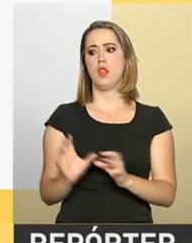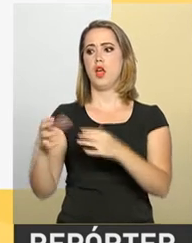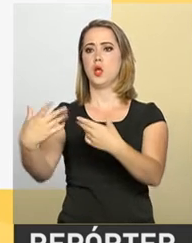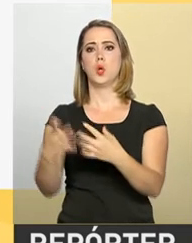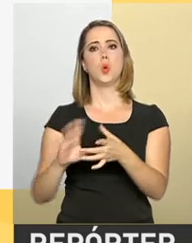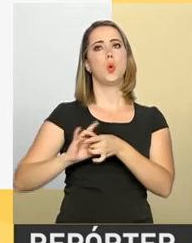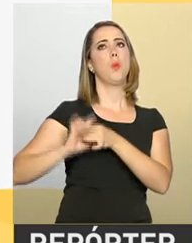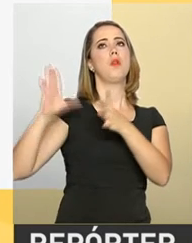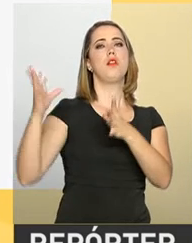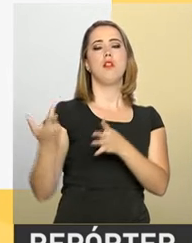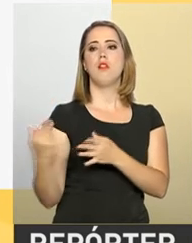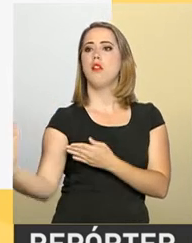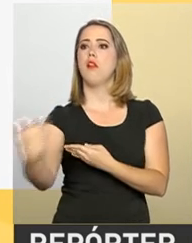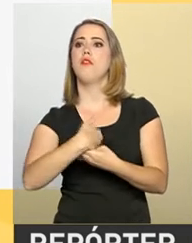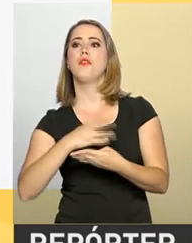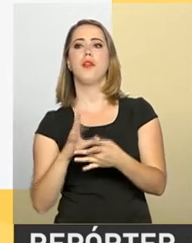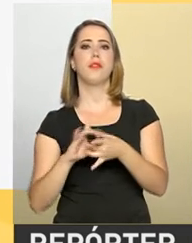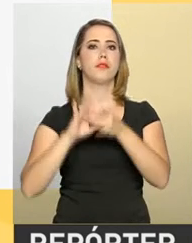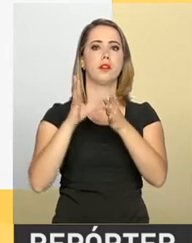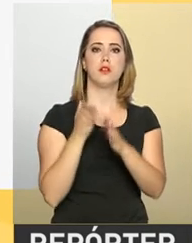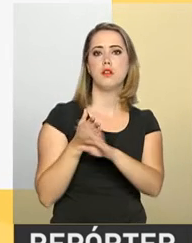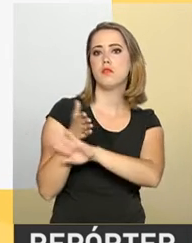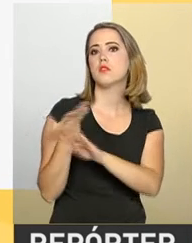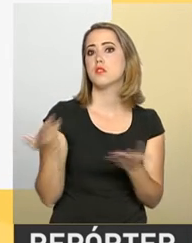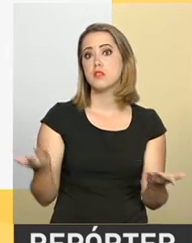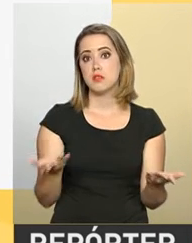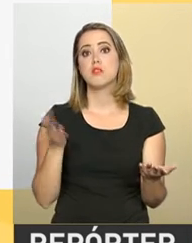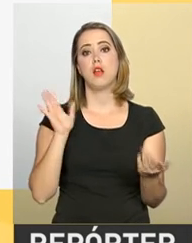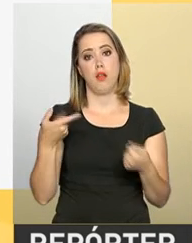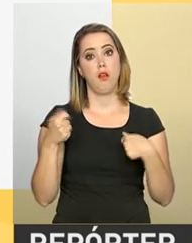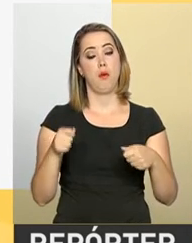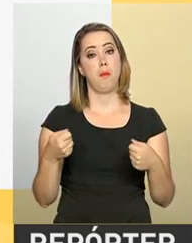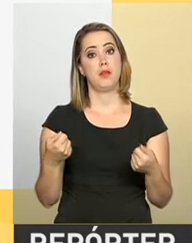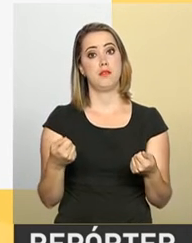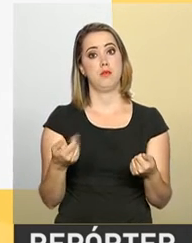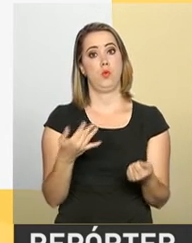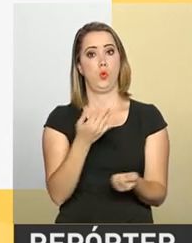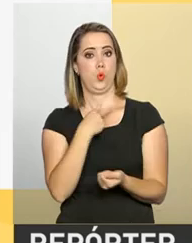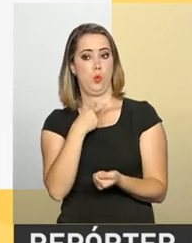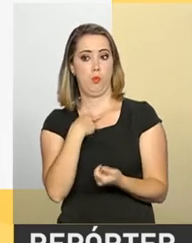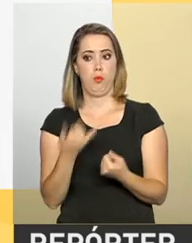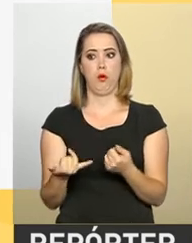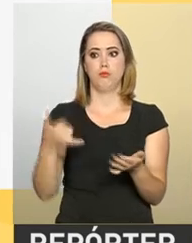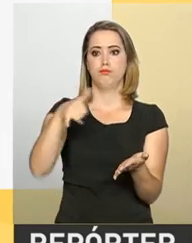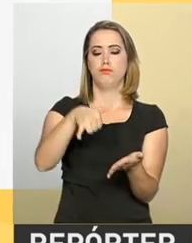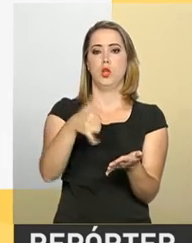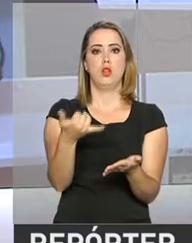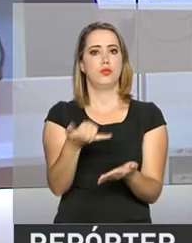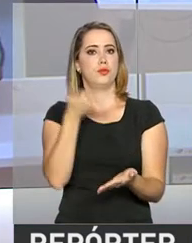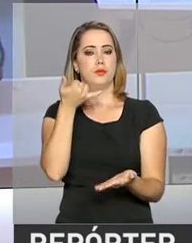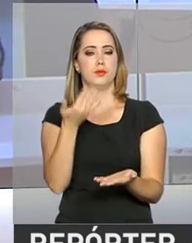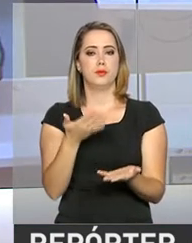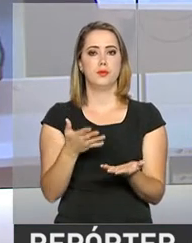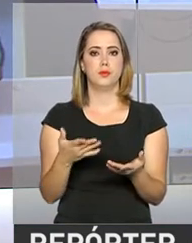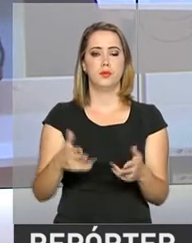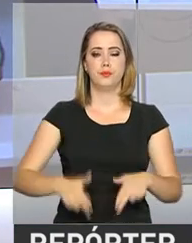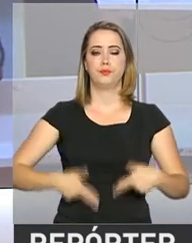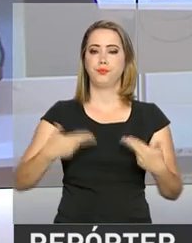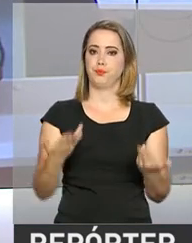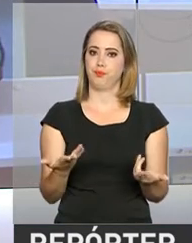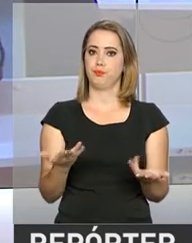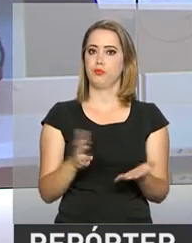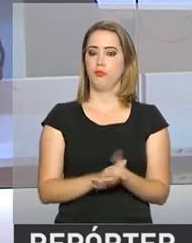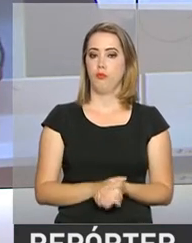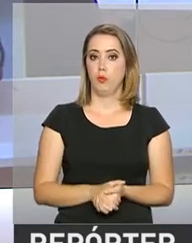com bloqueadores de celular, e que, como foi bem ressaltado aqui, armamentos possam entrar.